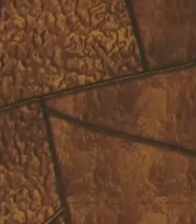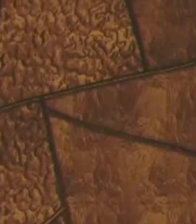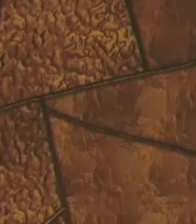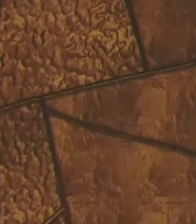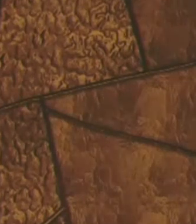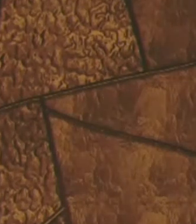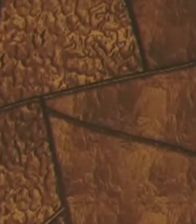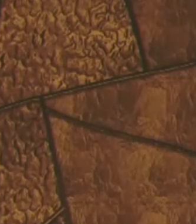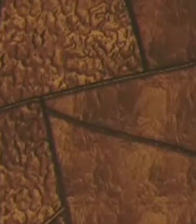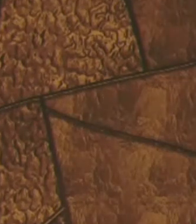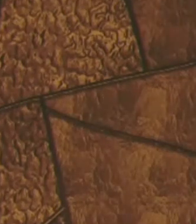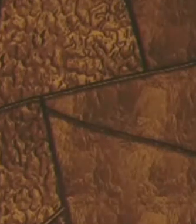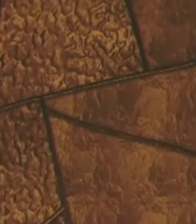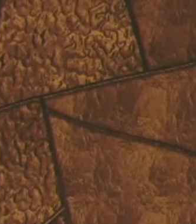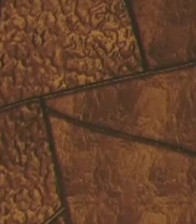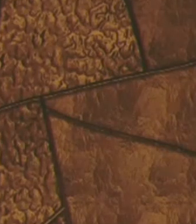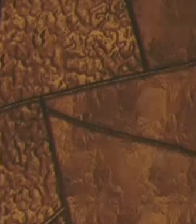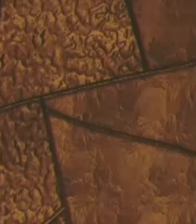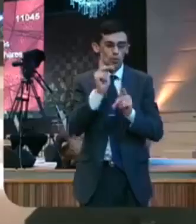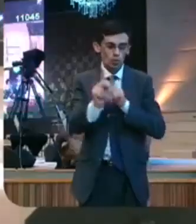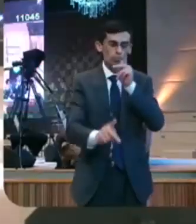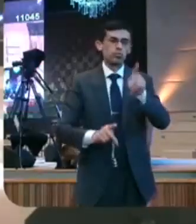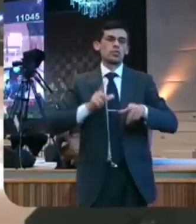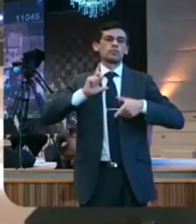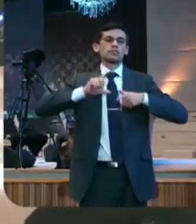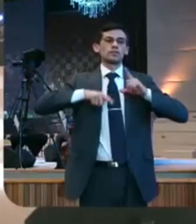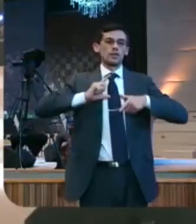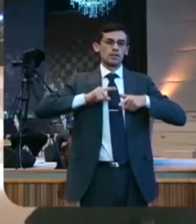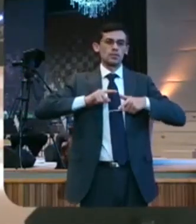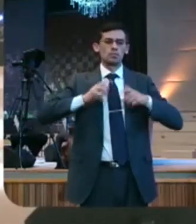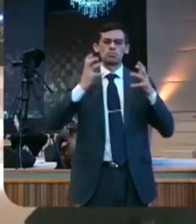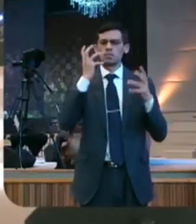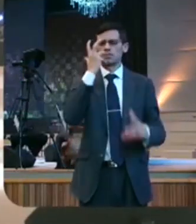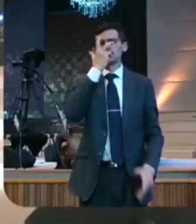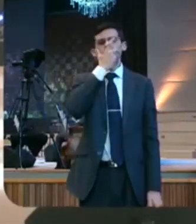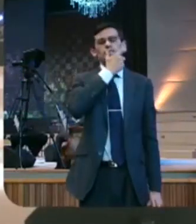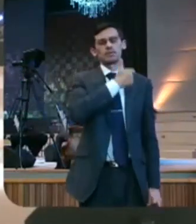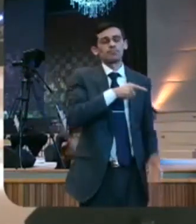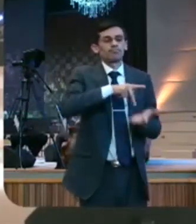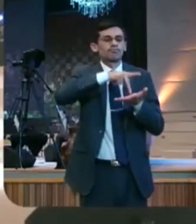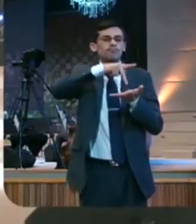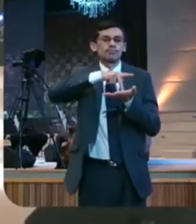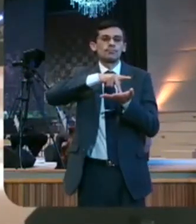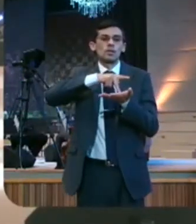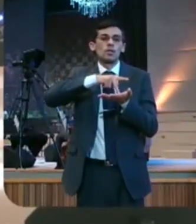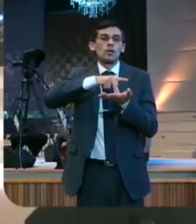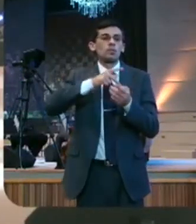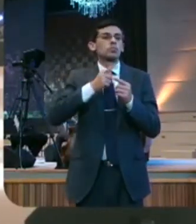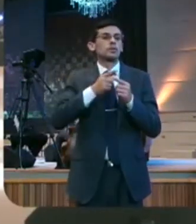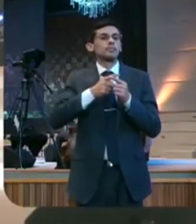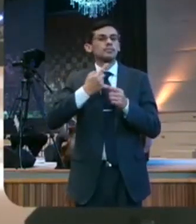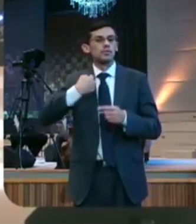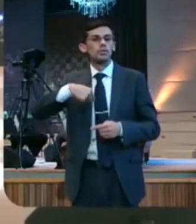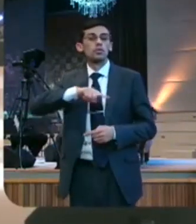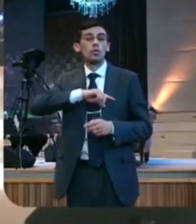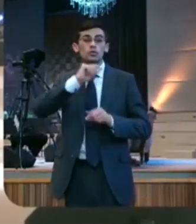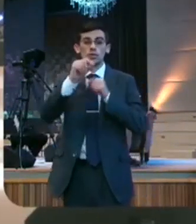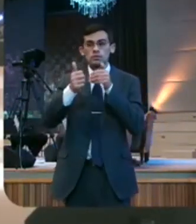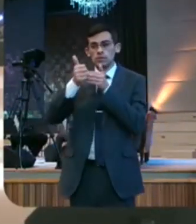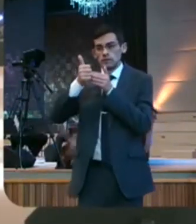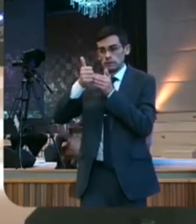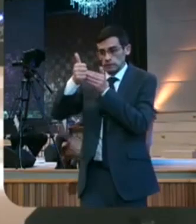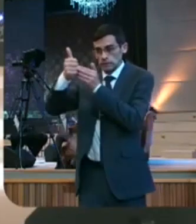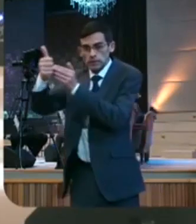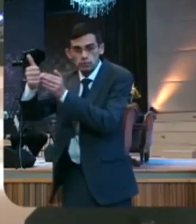milhares de Israel. Olha que coisa linda. Quando a gente segue o